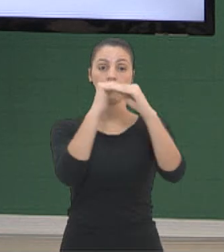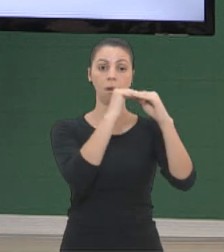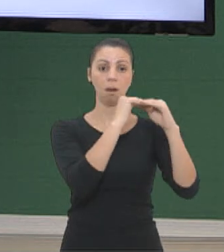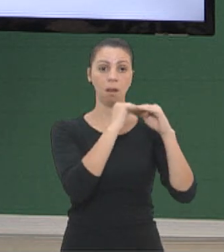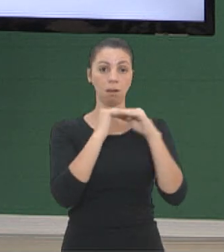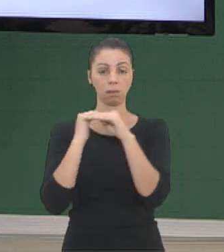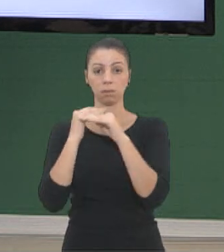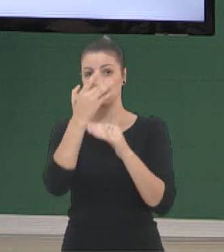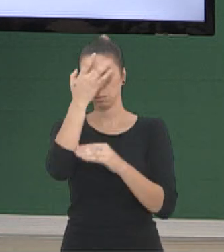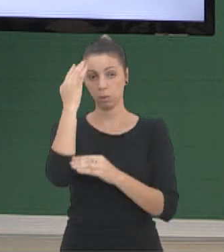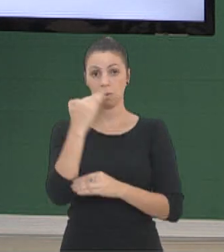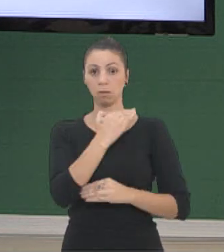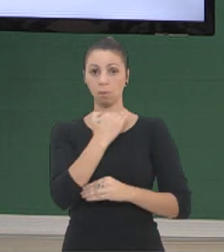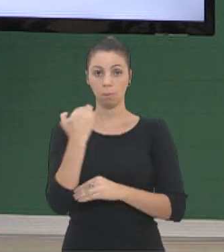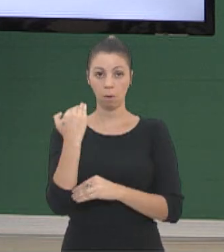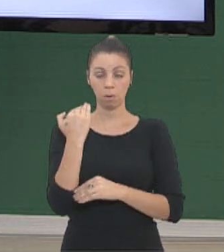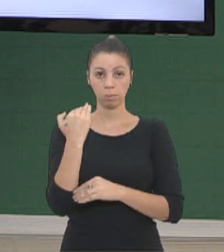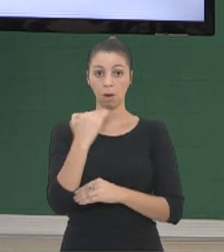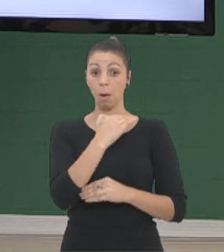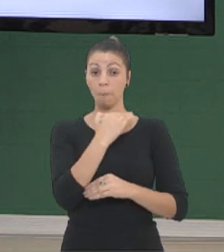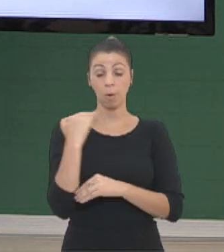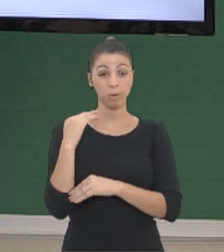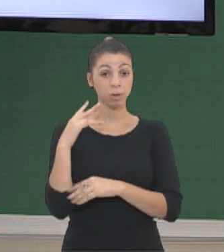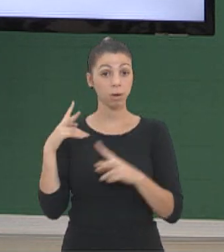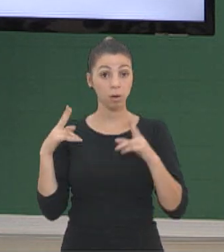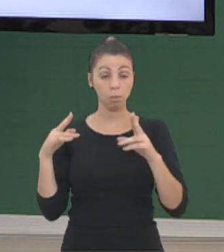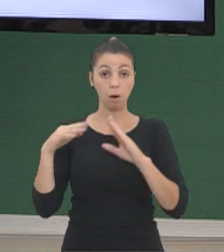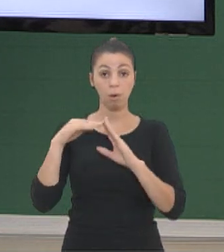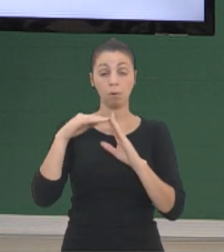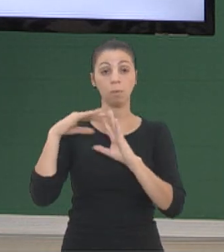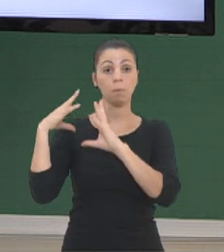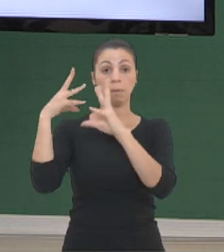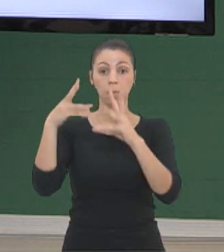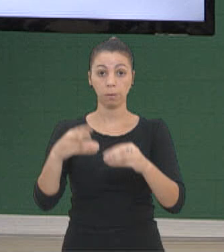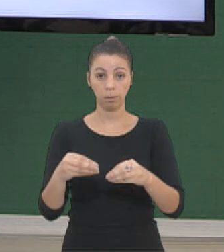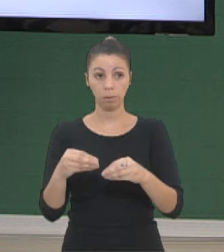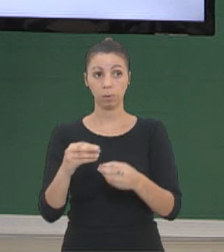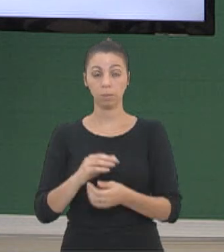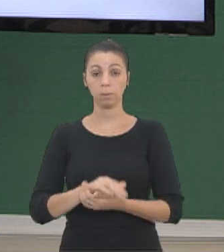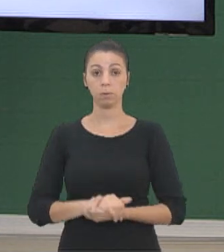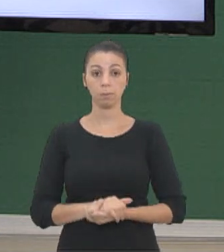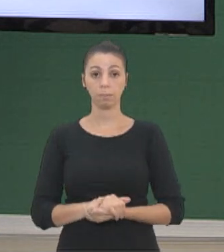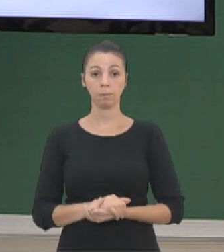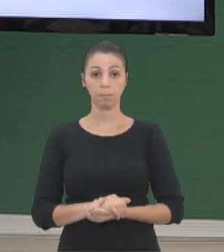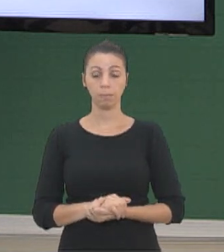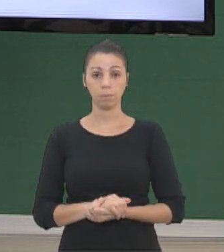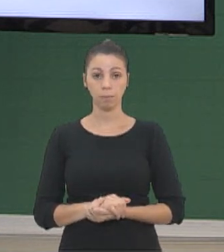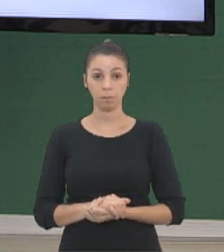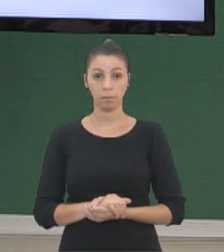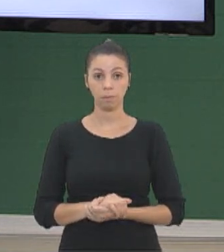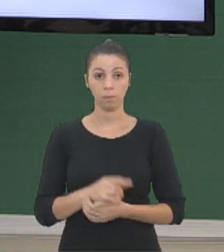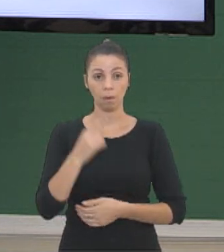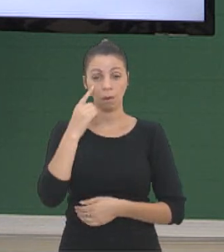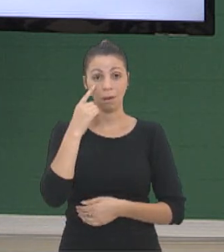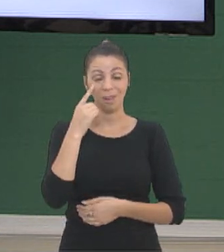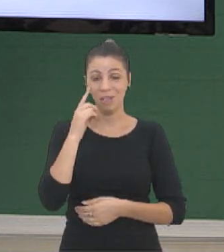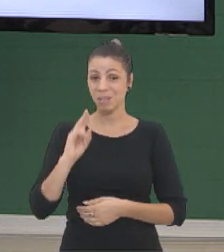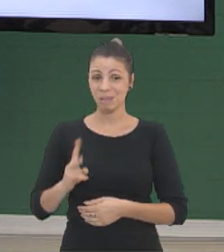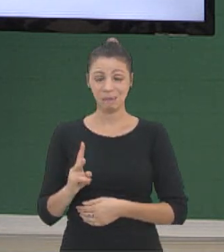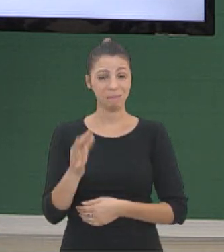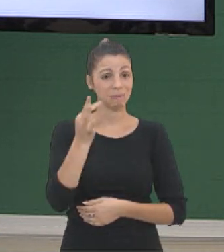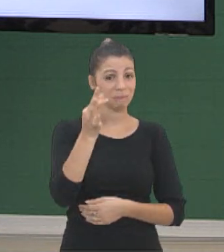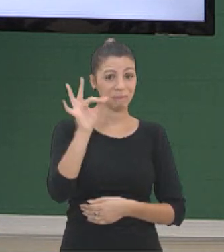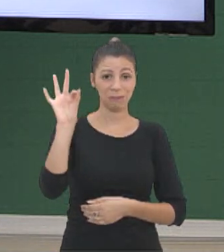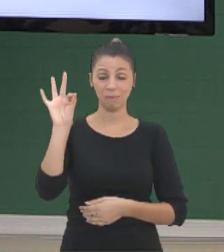para todos. E você não vai acreditar até quando que usaram esse aparelho na França. É